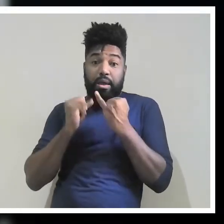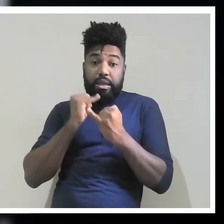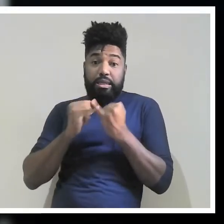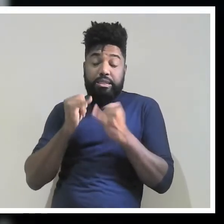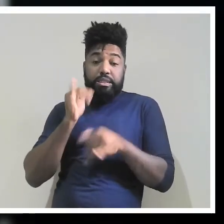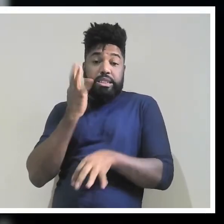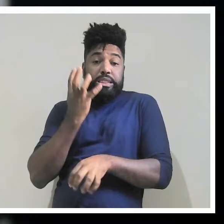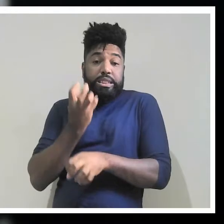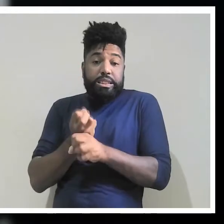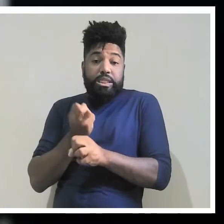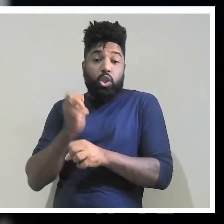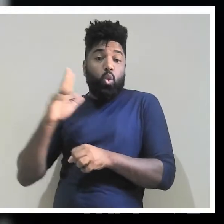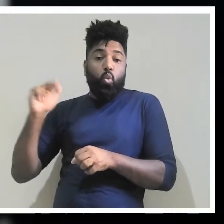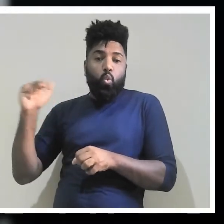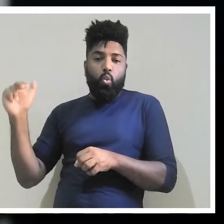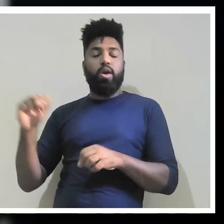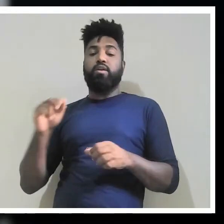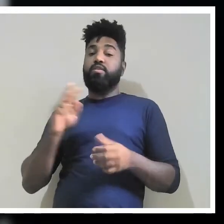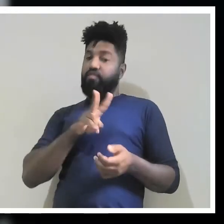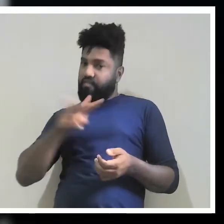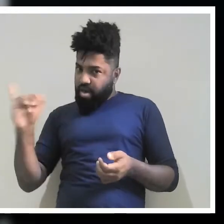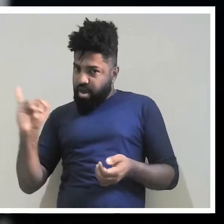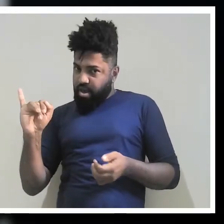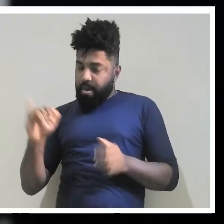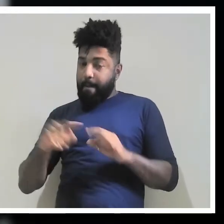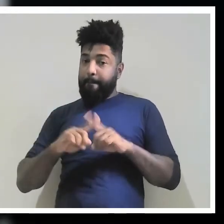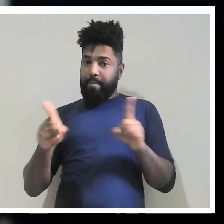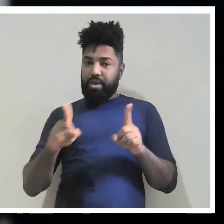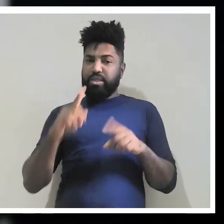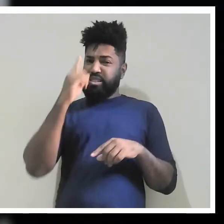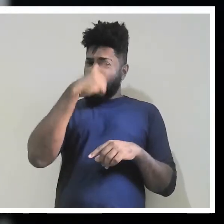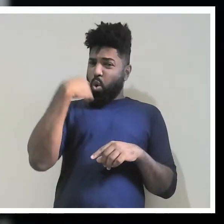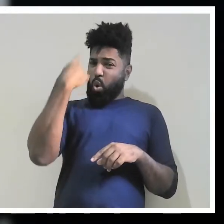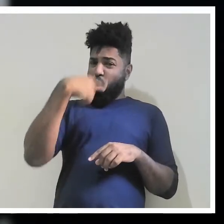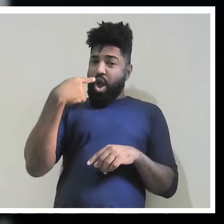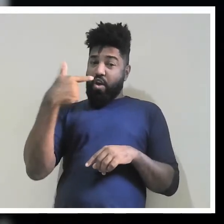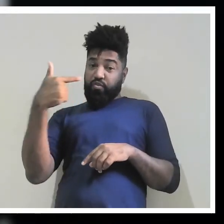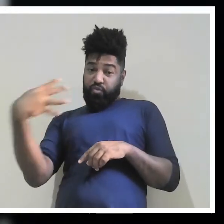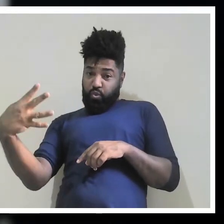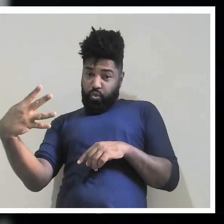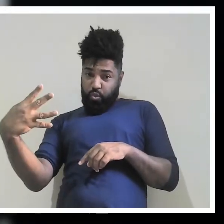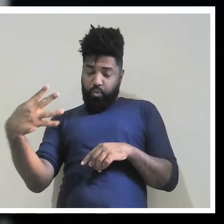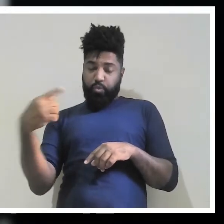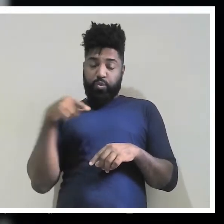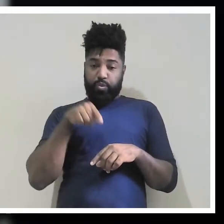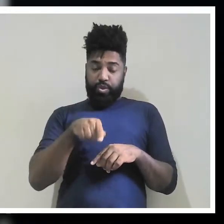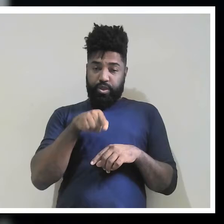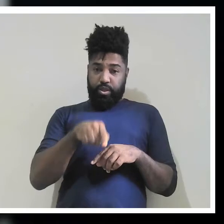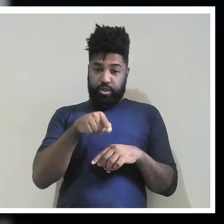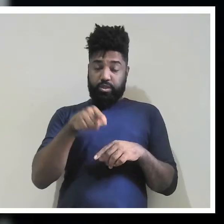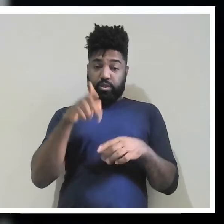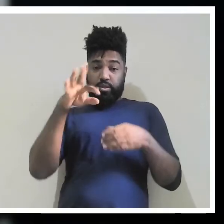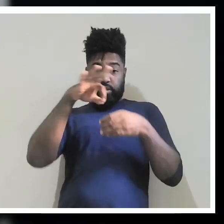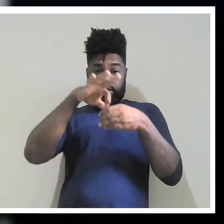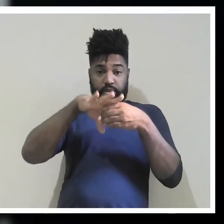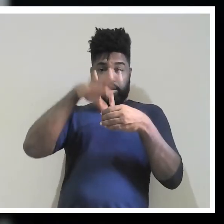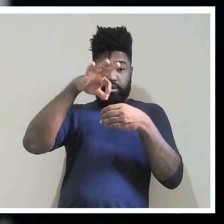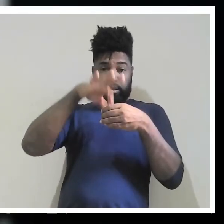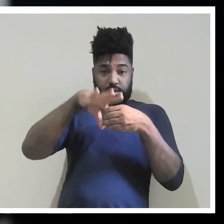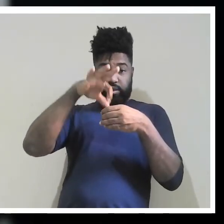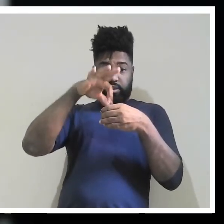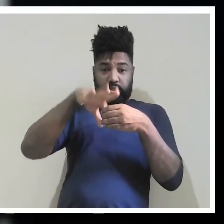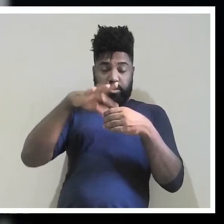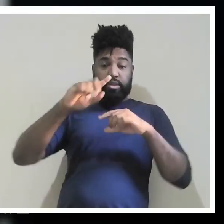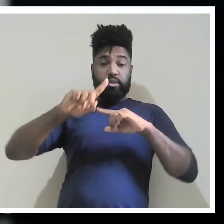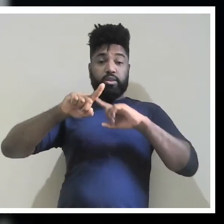sim, mas desse jeito aqui você vai precisar esperar pelo menos umas 24 horas com ele dentro do filtro, para depois tirar do papel e espalhar